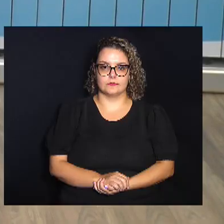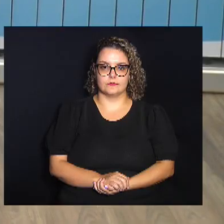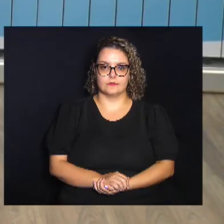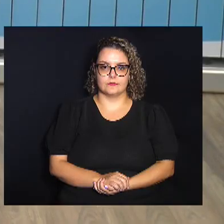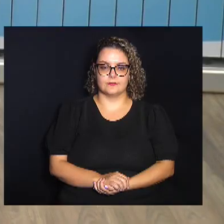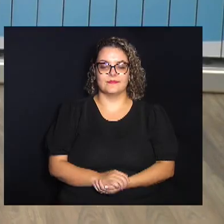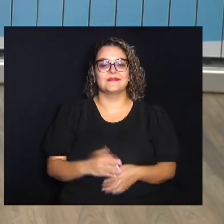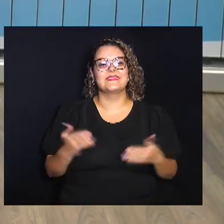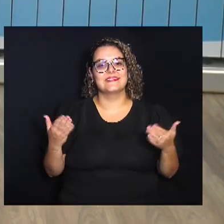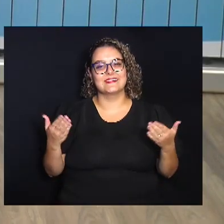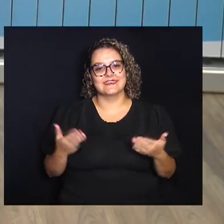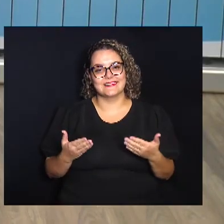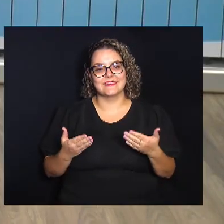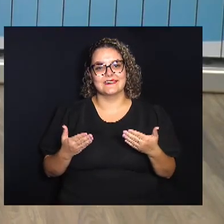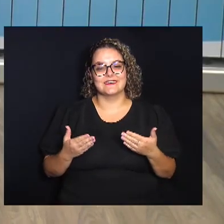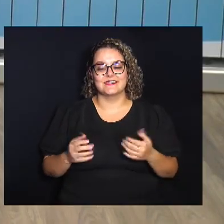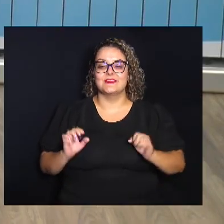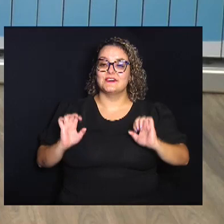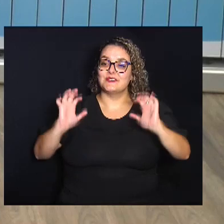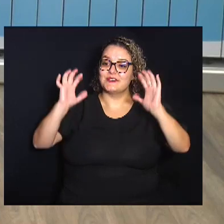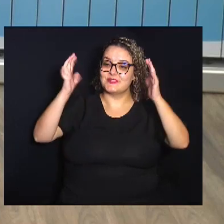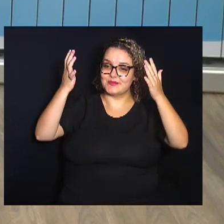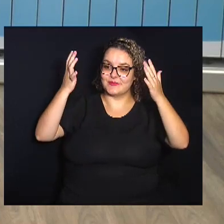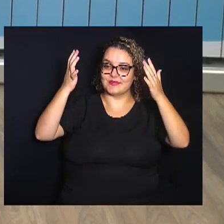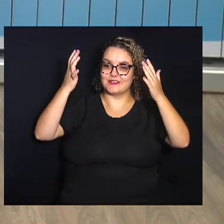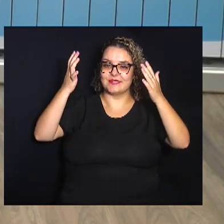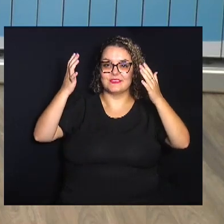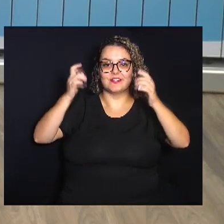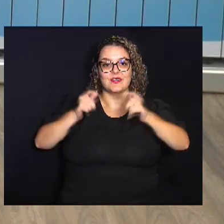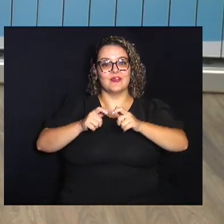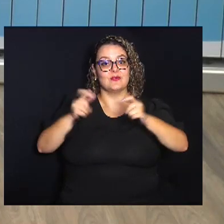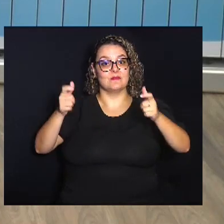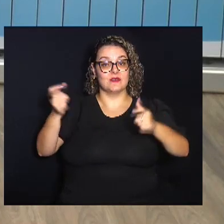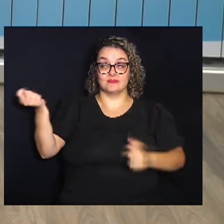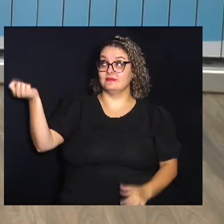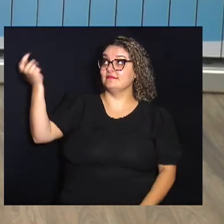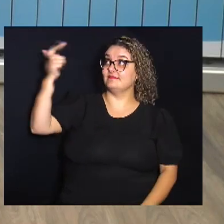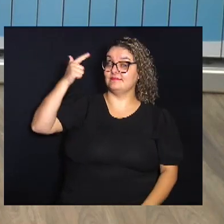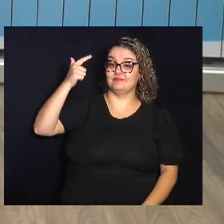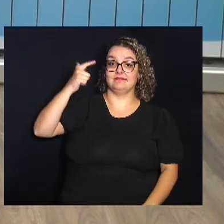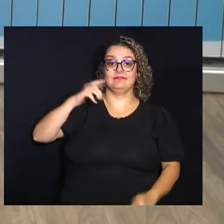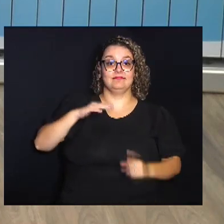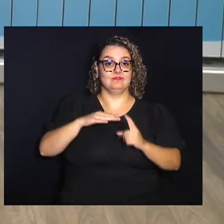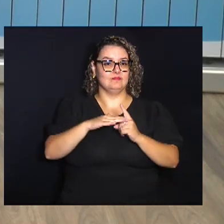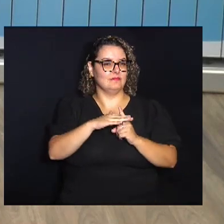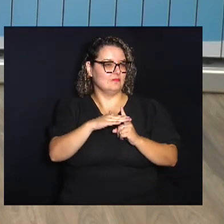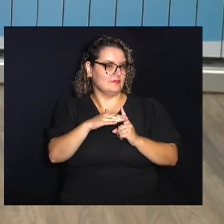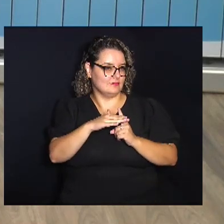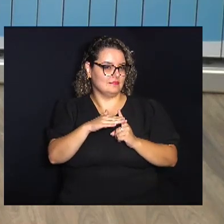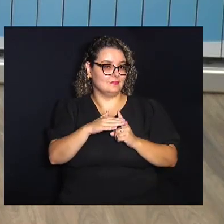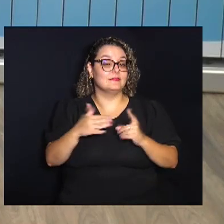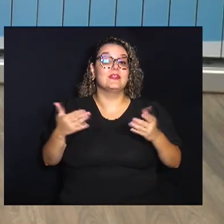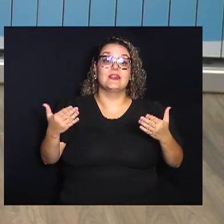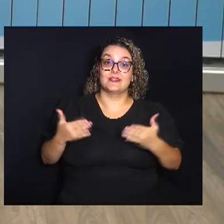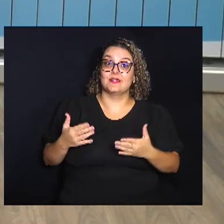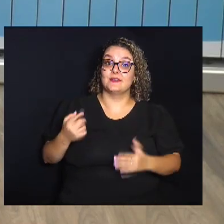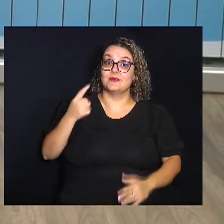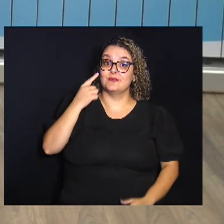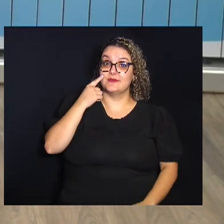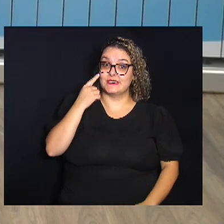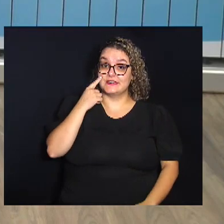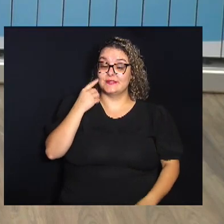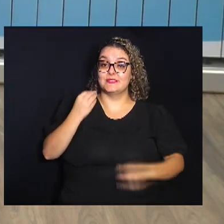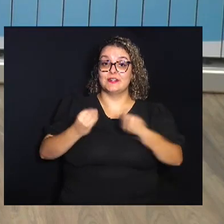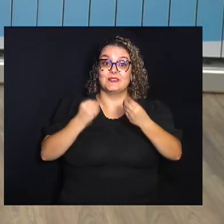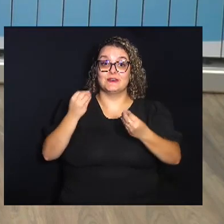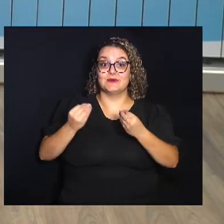E hoje o tempo amanheceu sob predomínio do sol e temperatura amena. Mas agora a gente vai conferir como vai